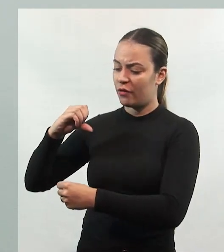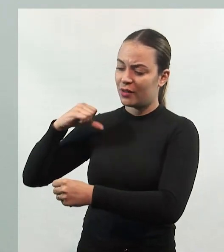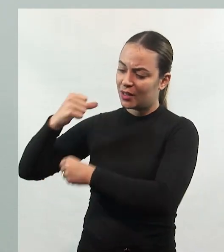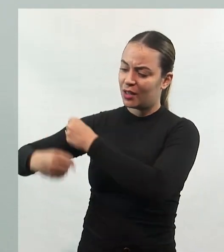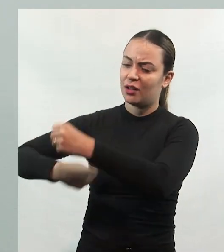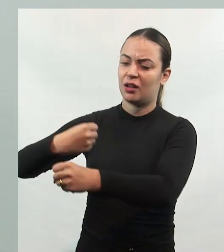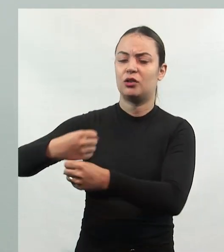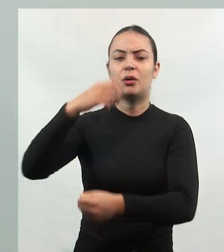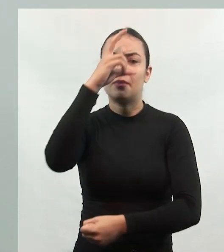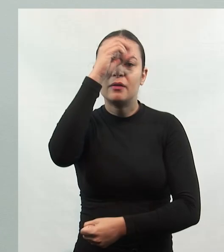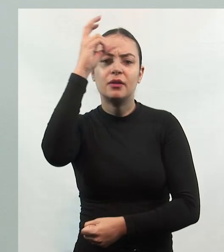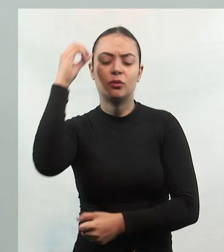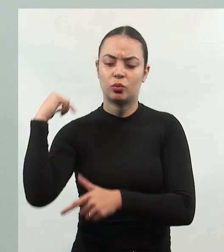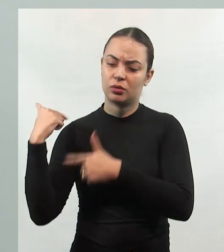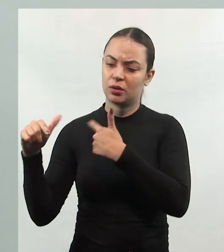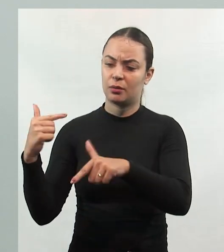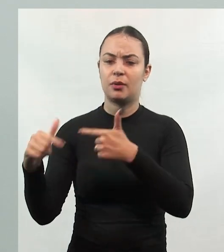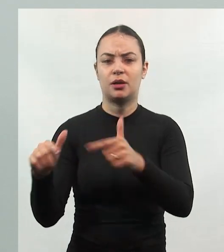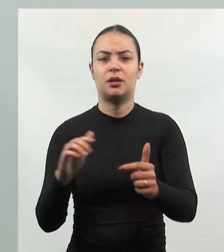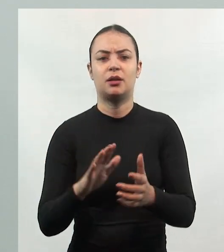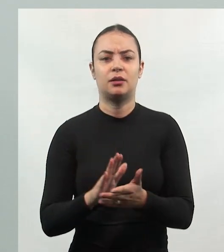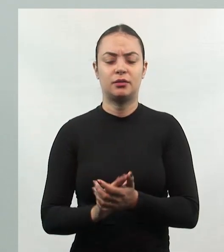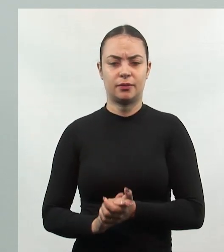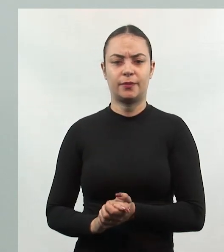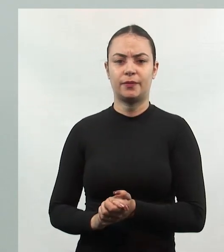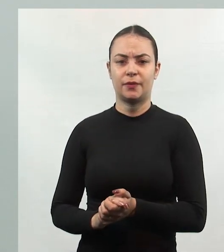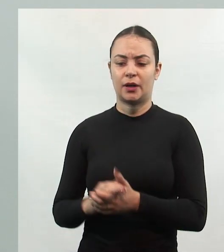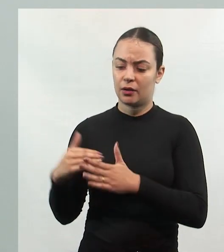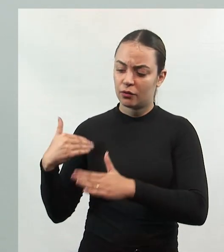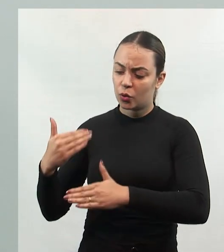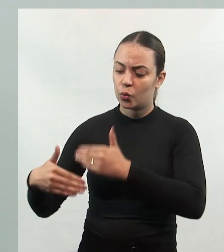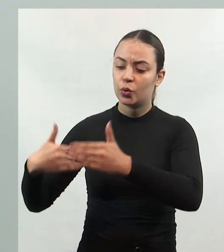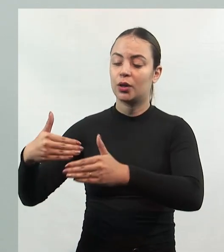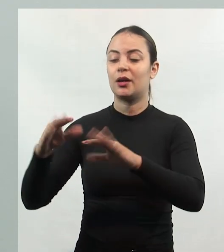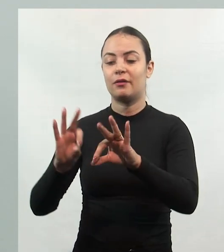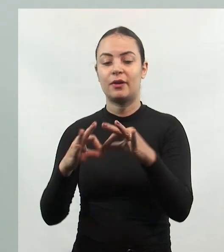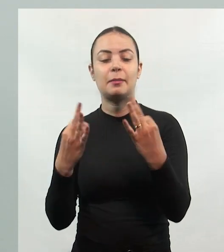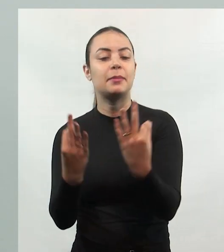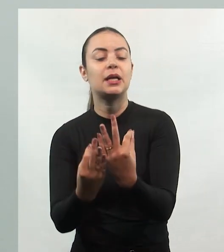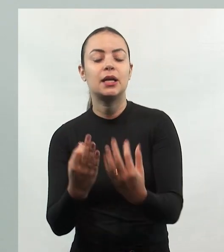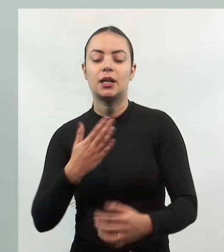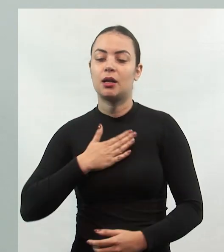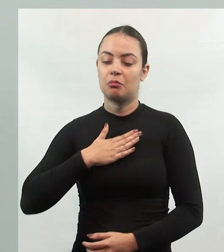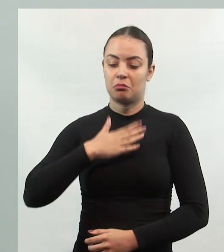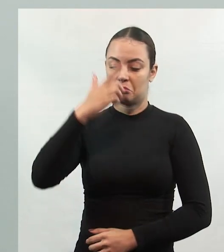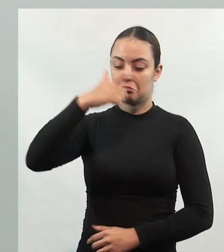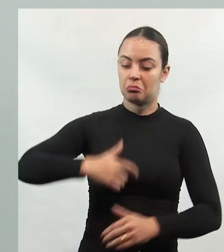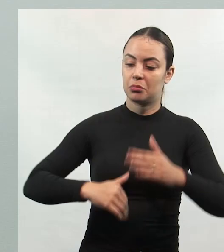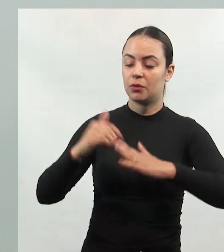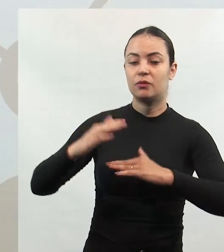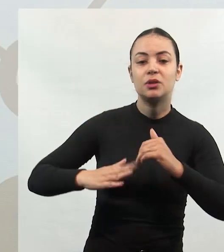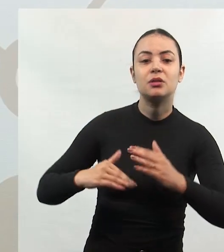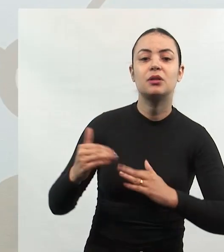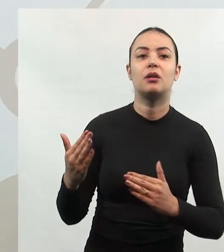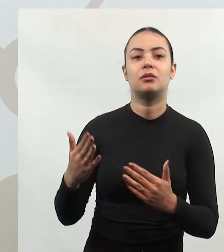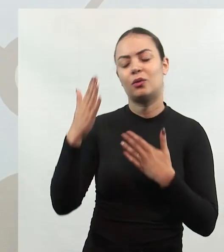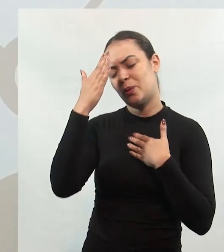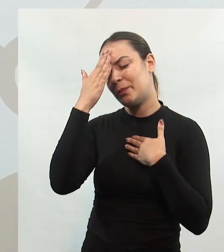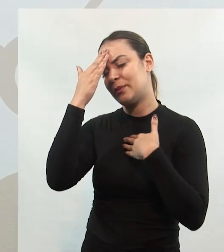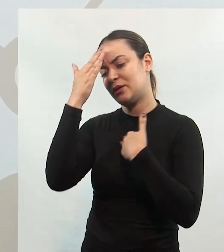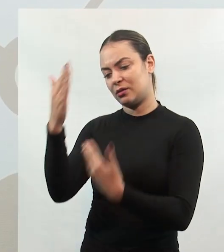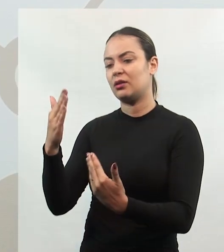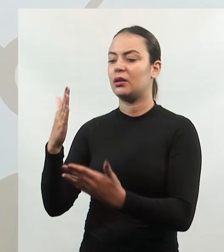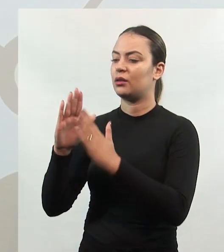quando começou, eu me emocionei, porque são 19 anos de prefeitura, é onde eu construí a minha vida, a